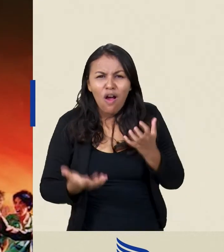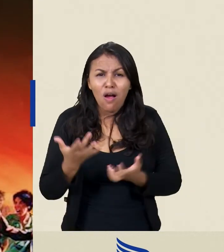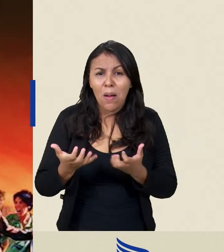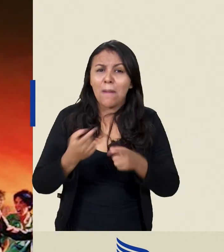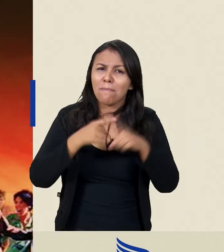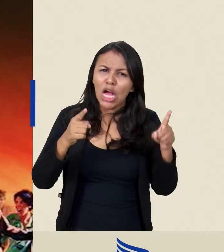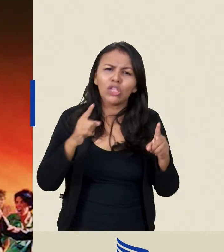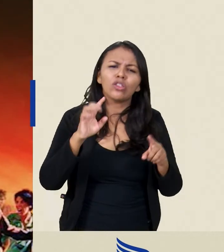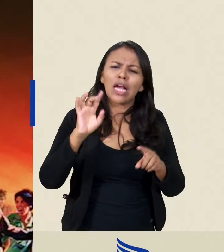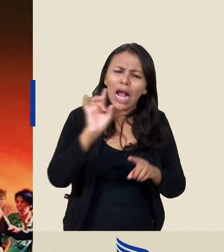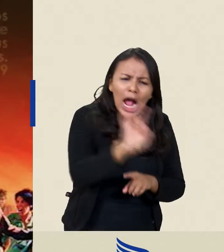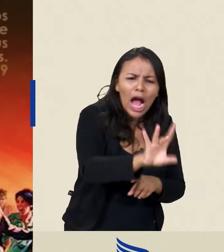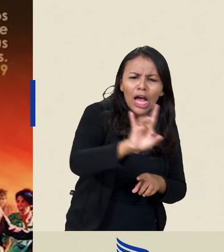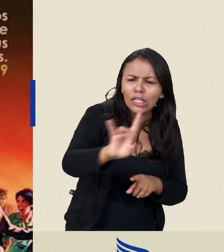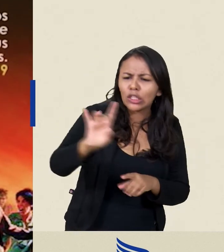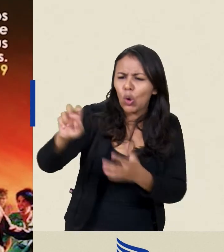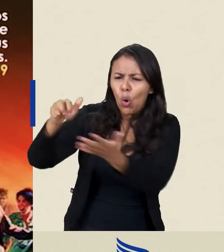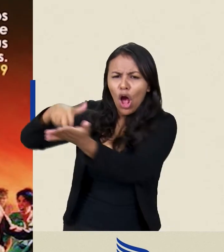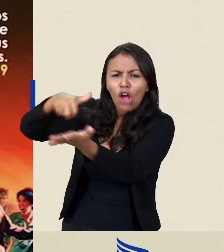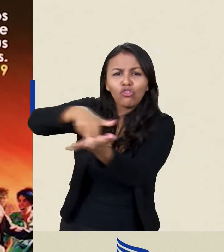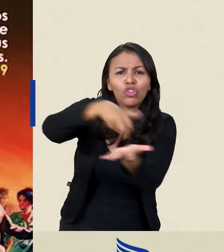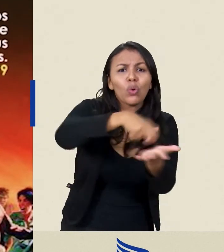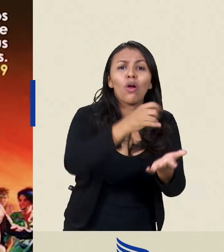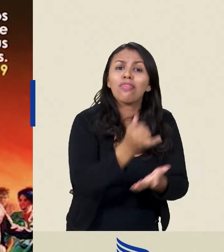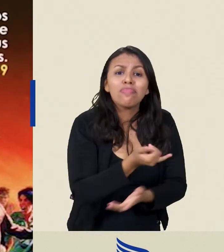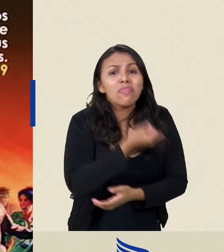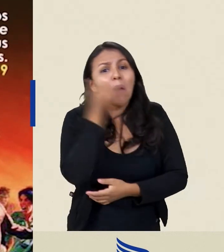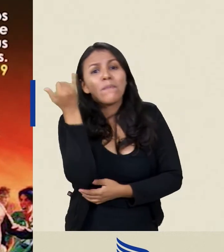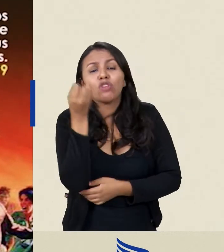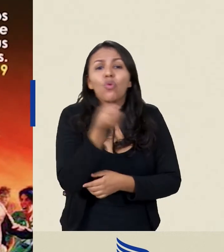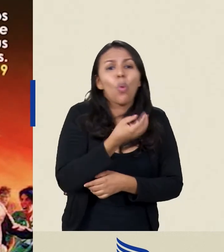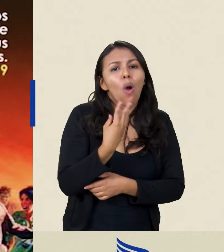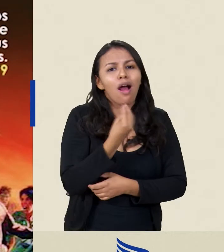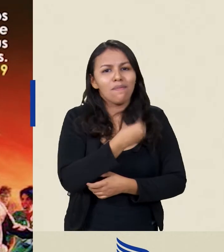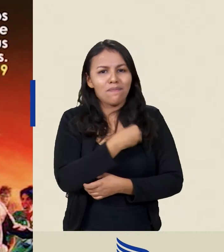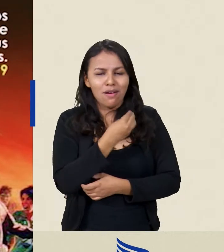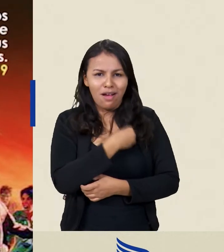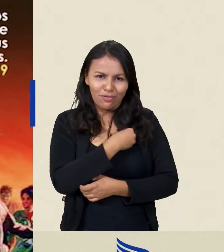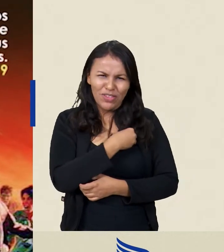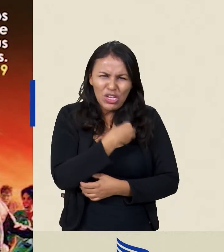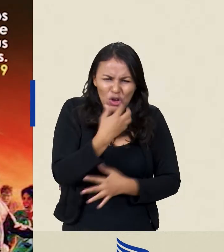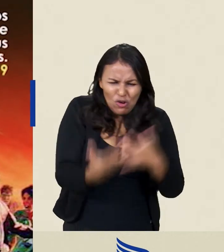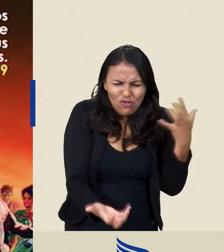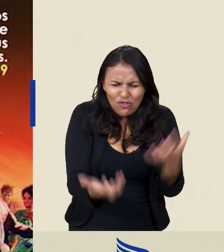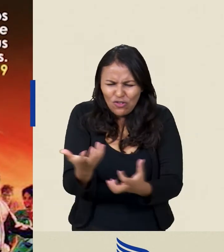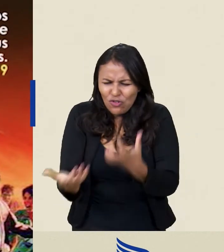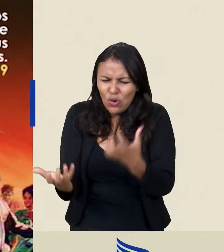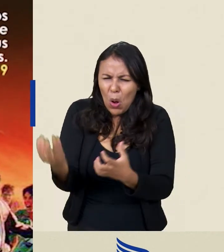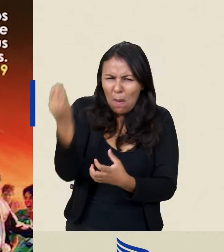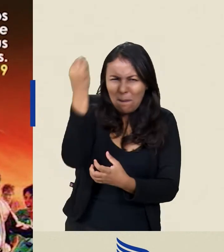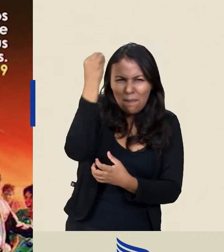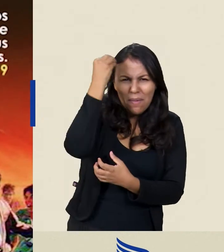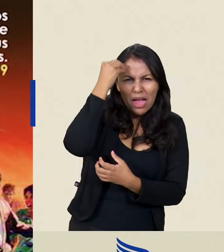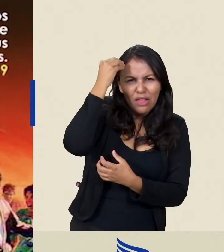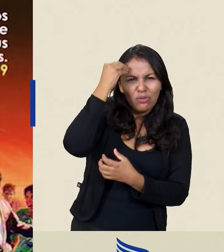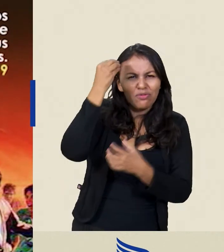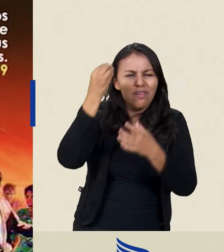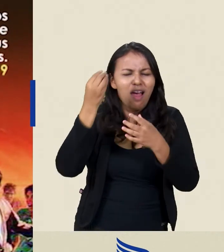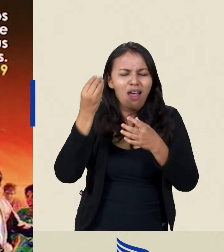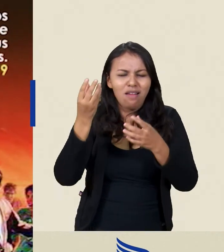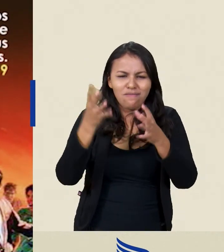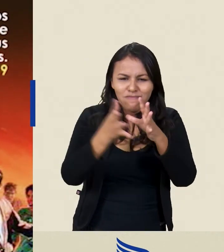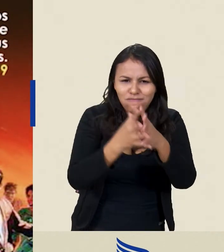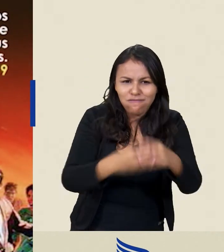punidos segundo as suas ações. Nas chamas purificadoras, os ímpios são finalmente destruídos, raiz